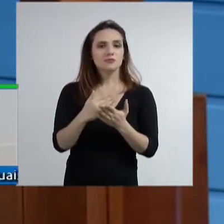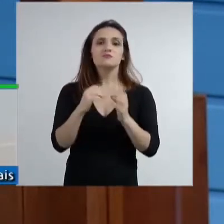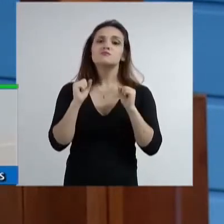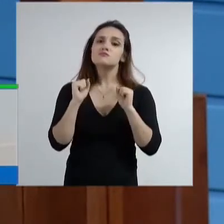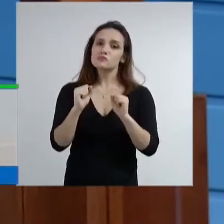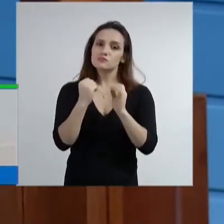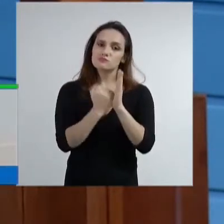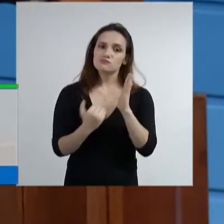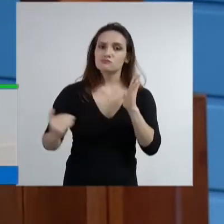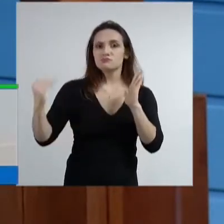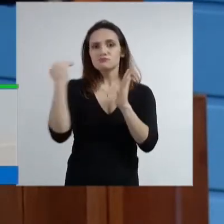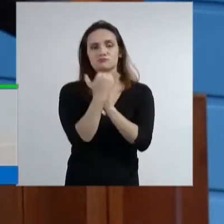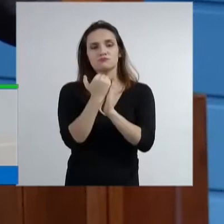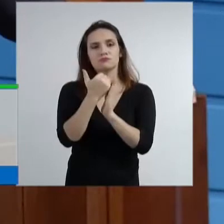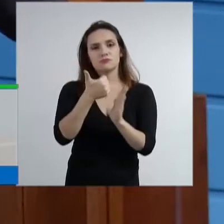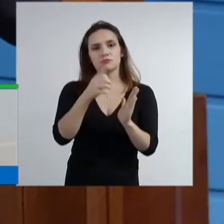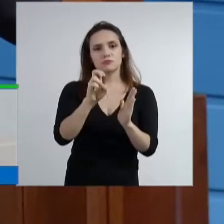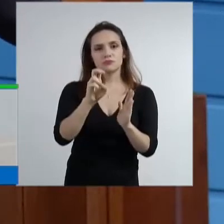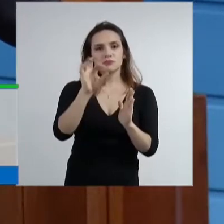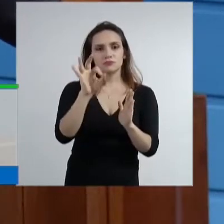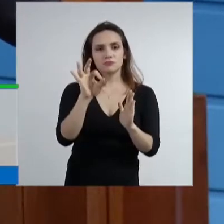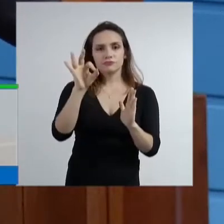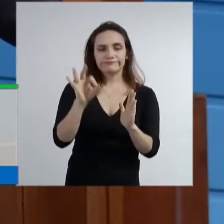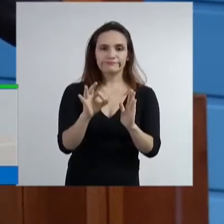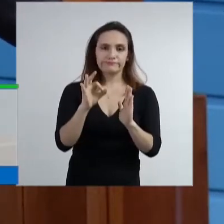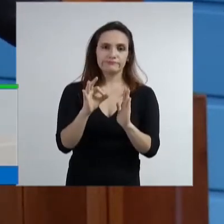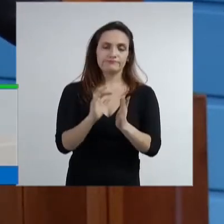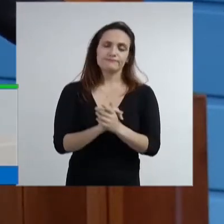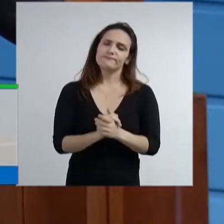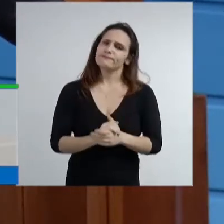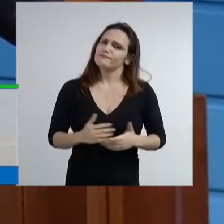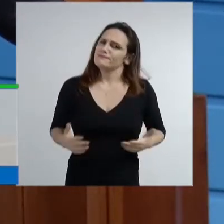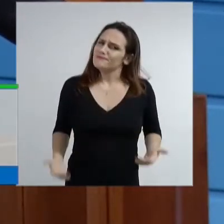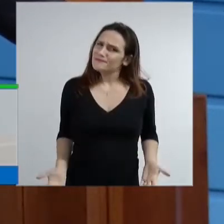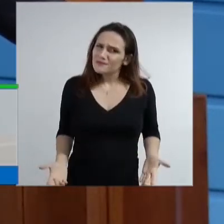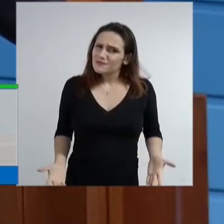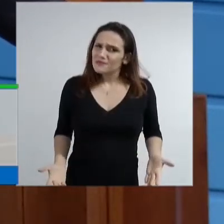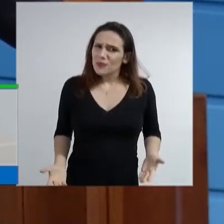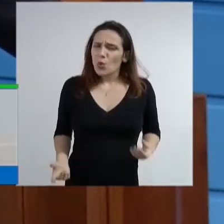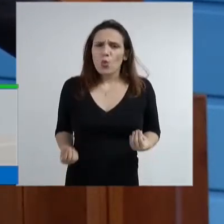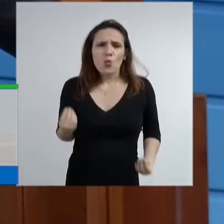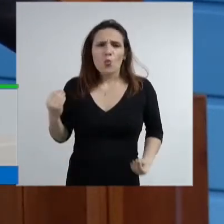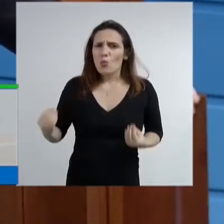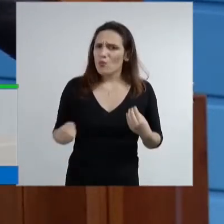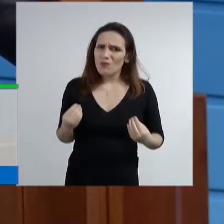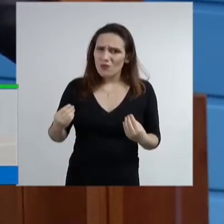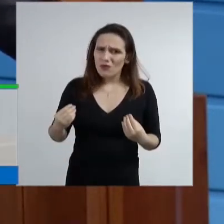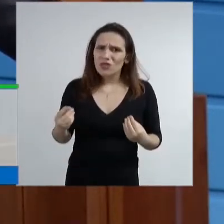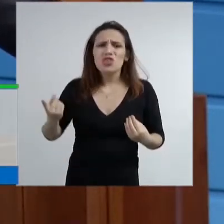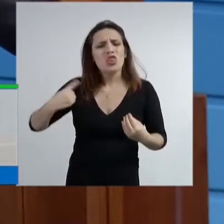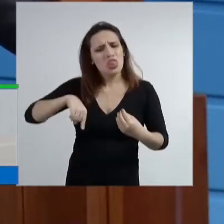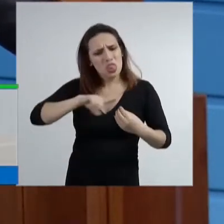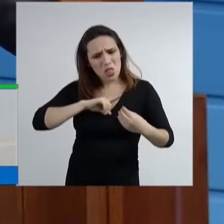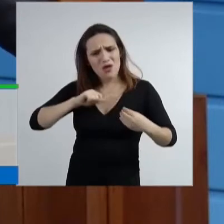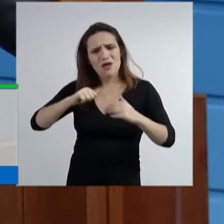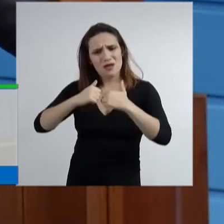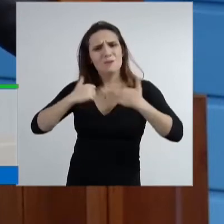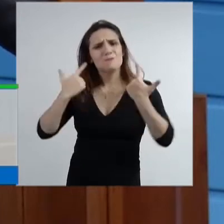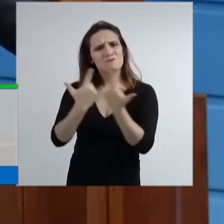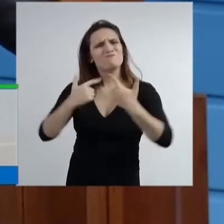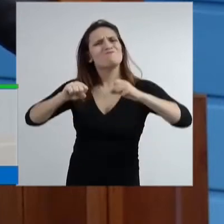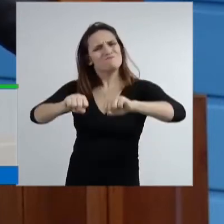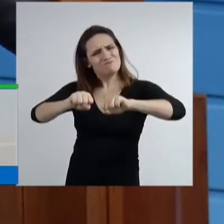um aumento de 15%. É impressionante, depois do esforço que essa Casa de